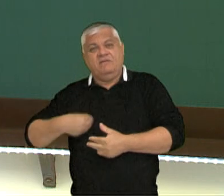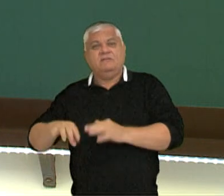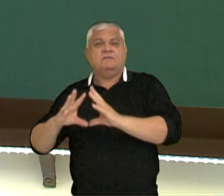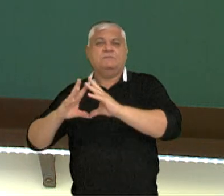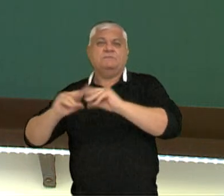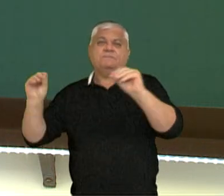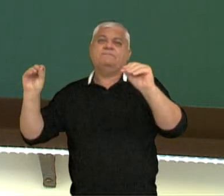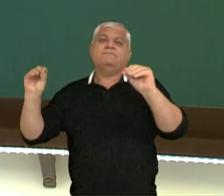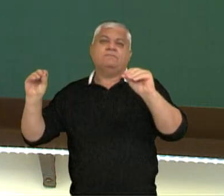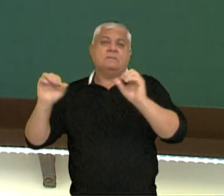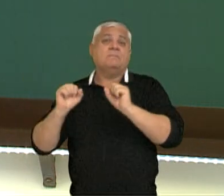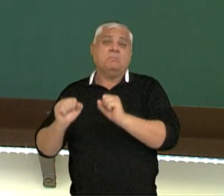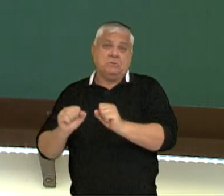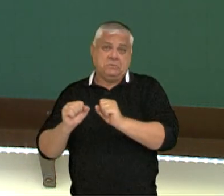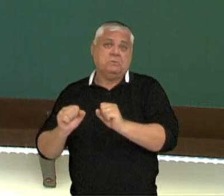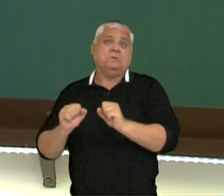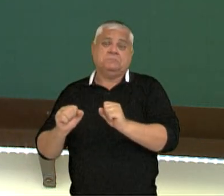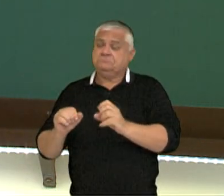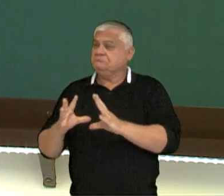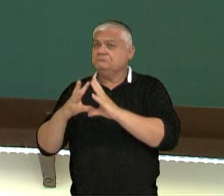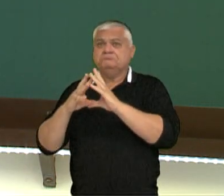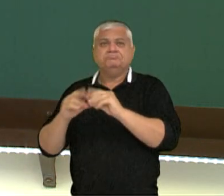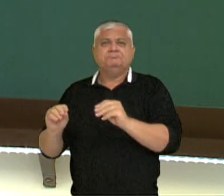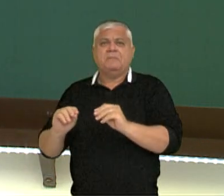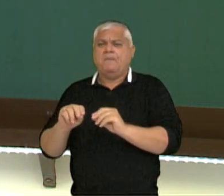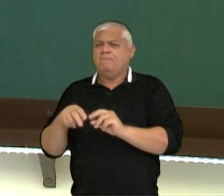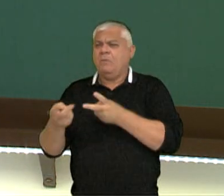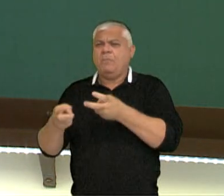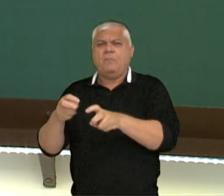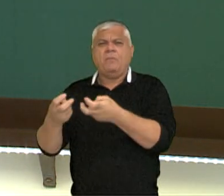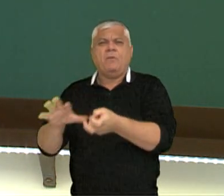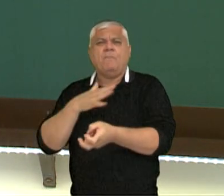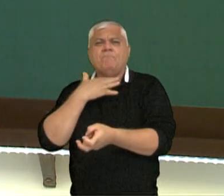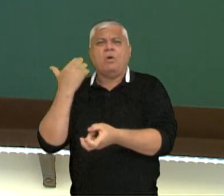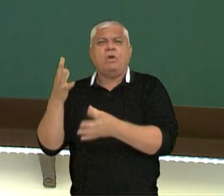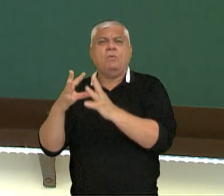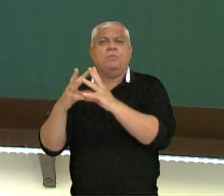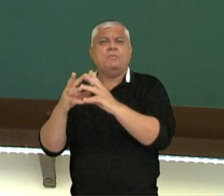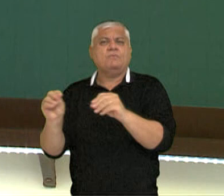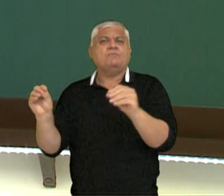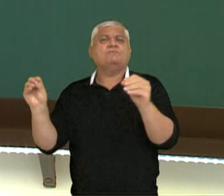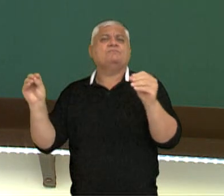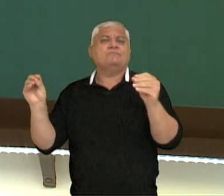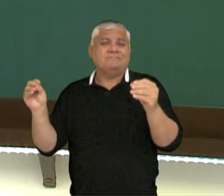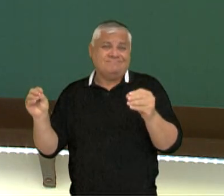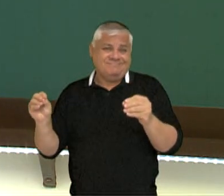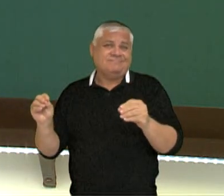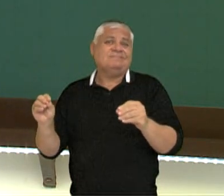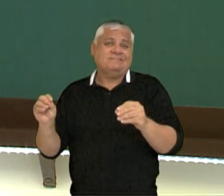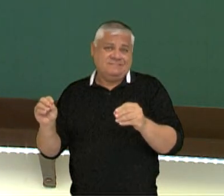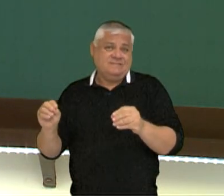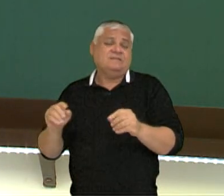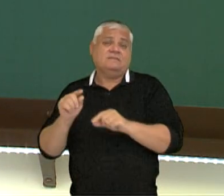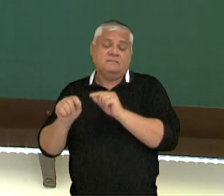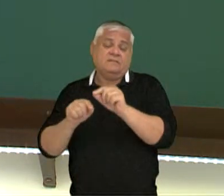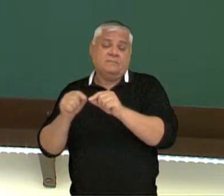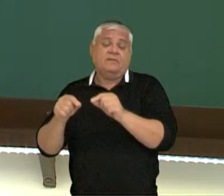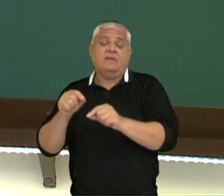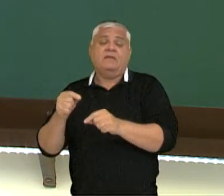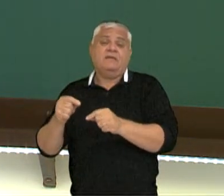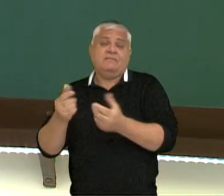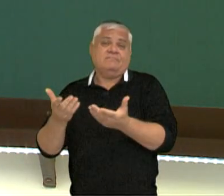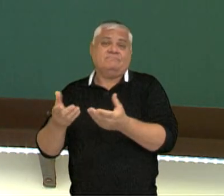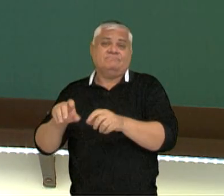podem desaparecer, podem deixar de fazer parte daquele habitat e de contribuir para o